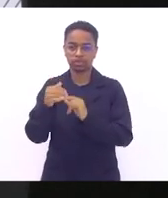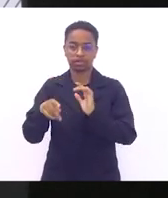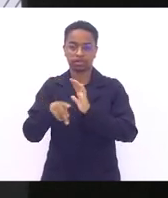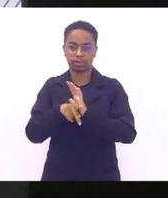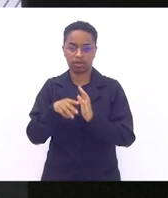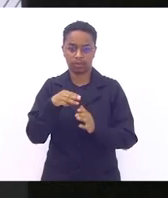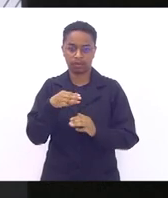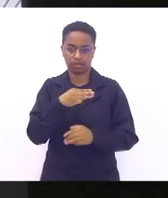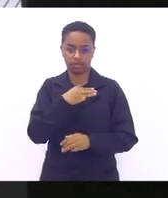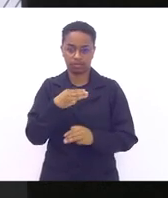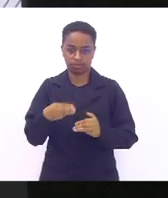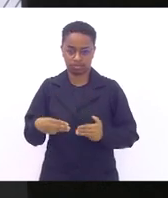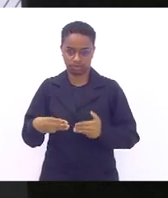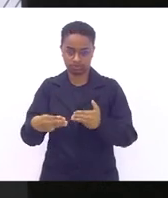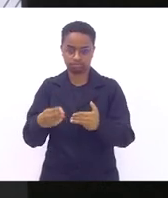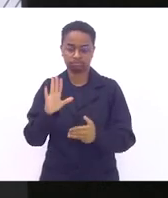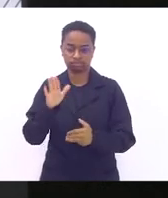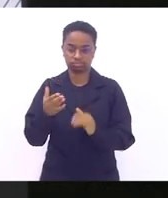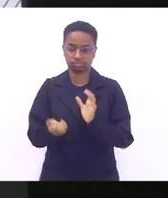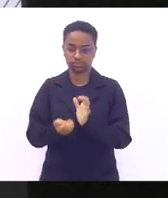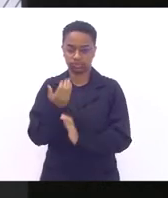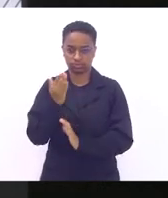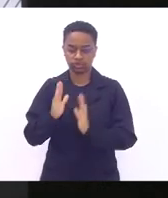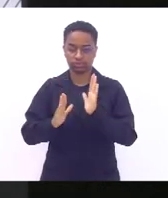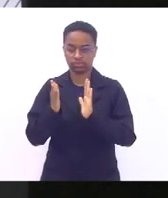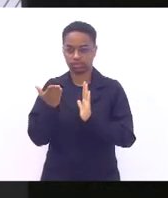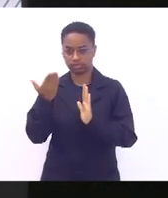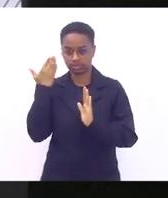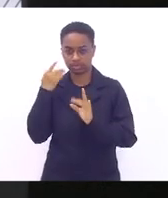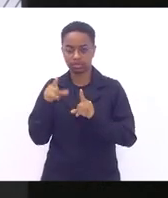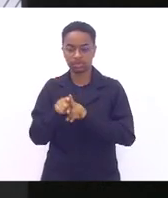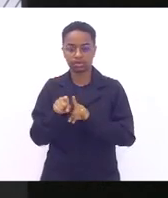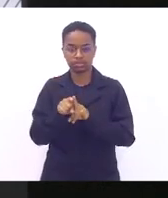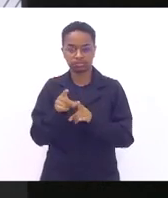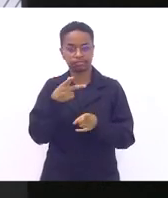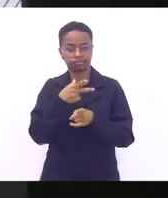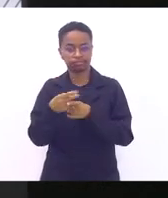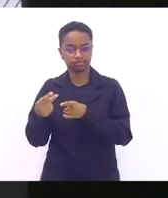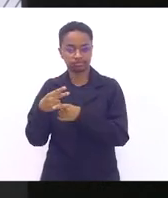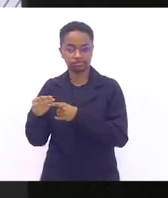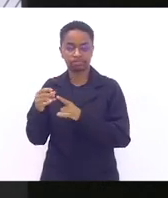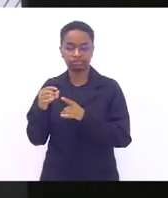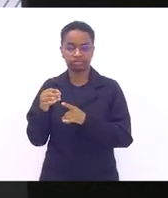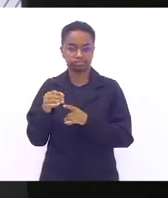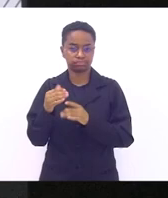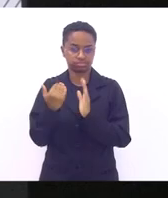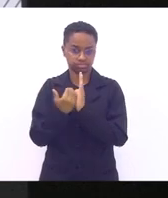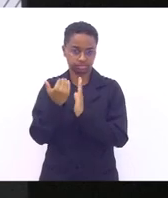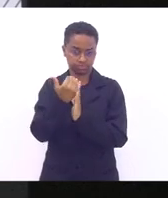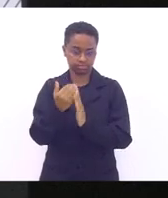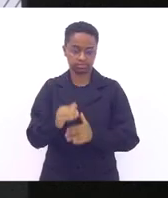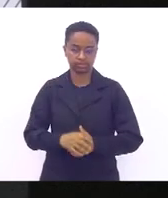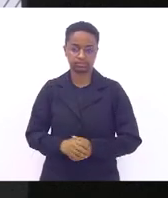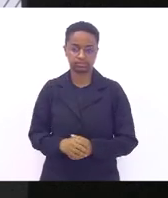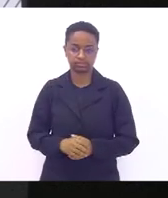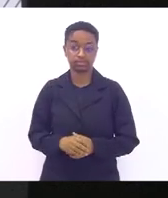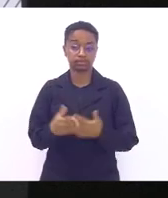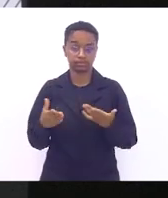já implantou há alguns anos e que vem, é um ganho muito expressivo. E nós